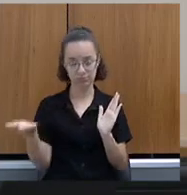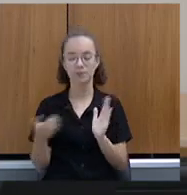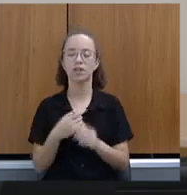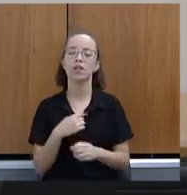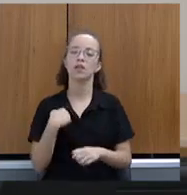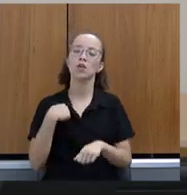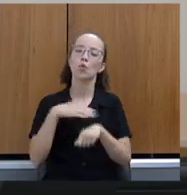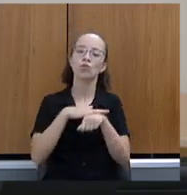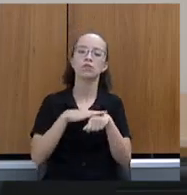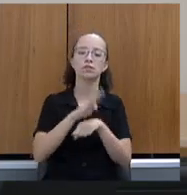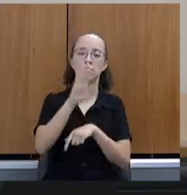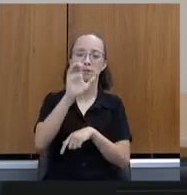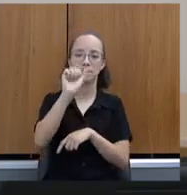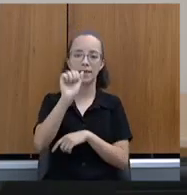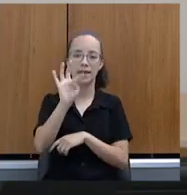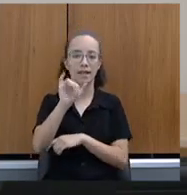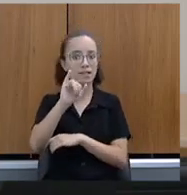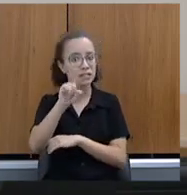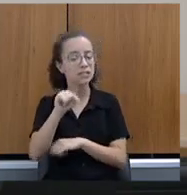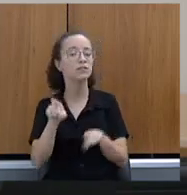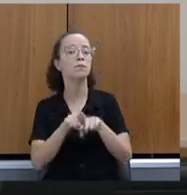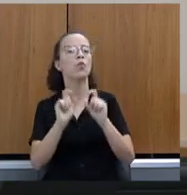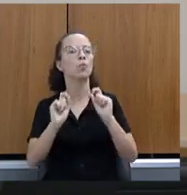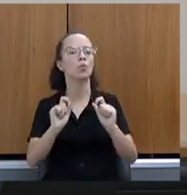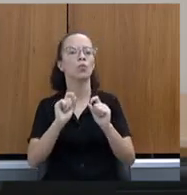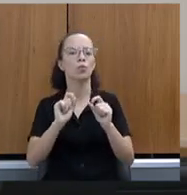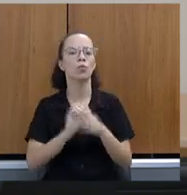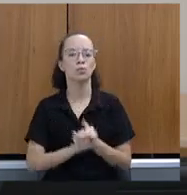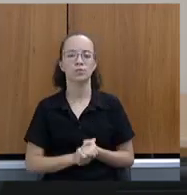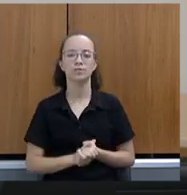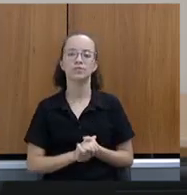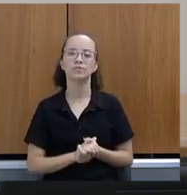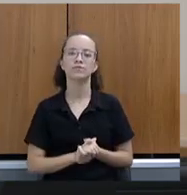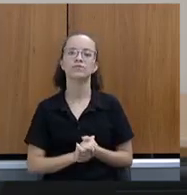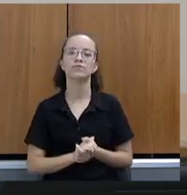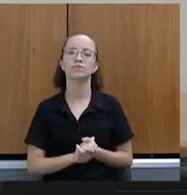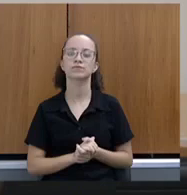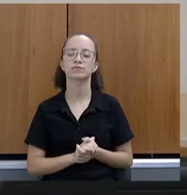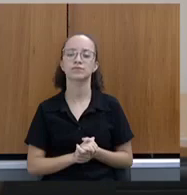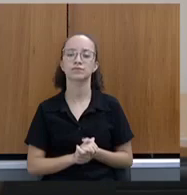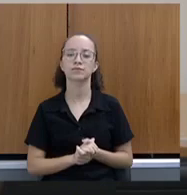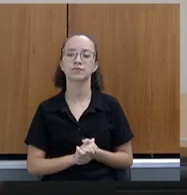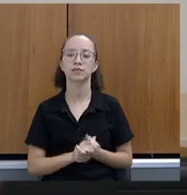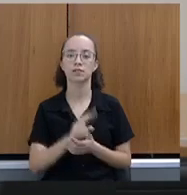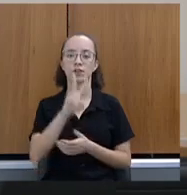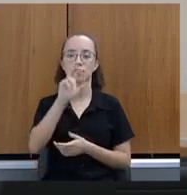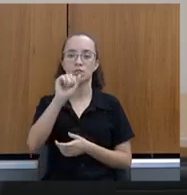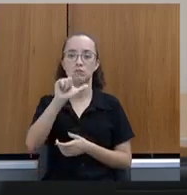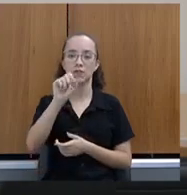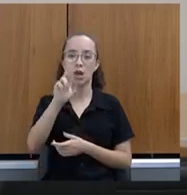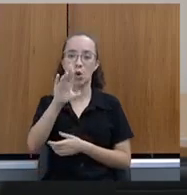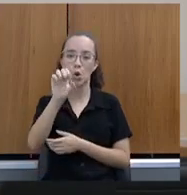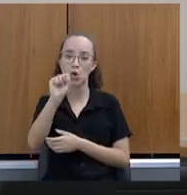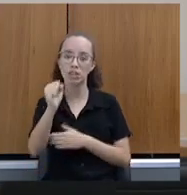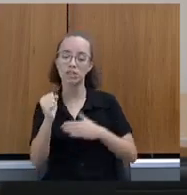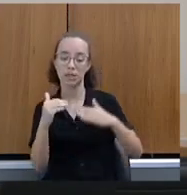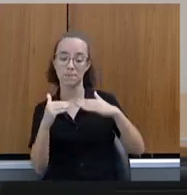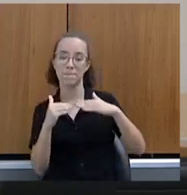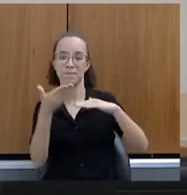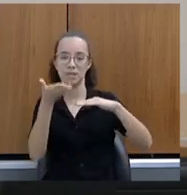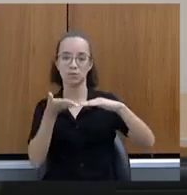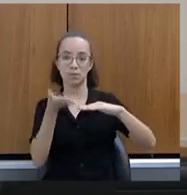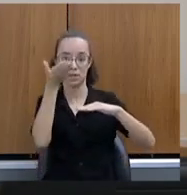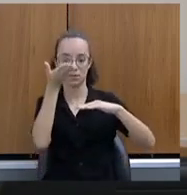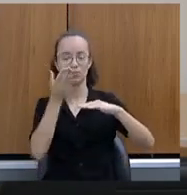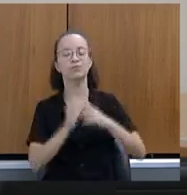ainda eu e Beatriz Cerqueira com relação também a questão dos valores mínimos me parece